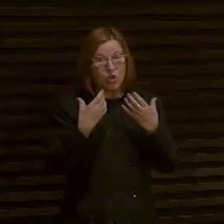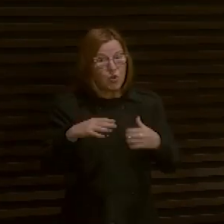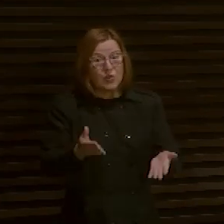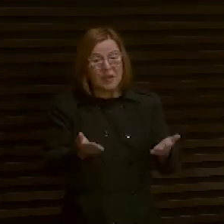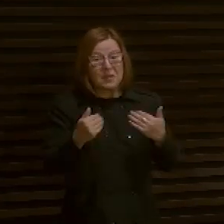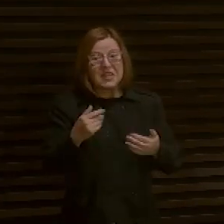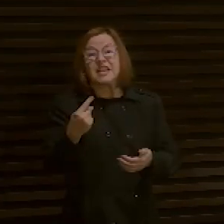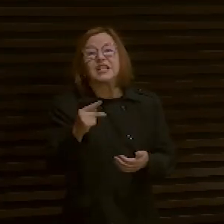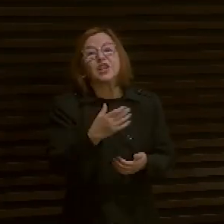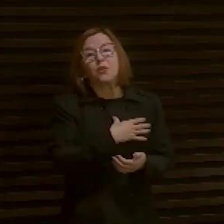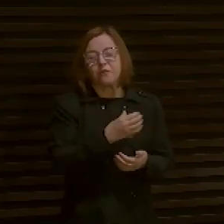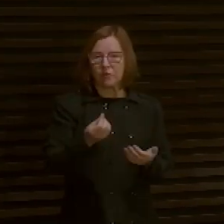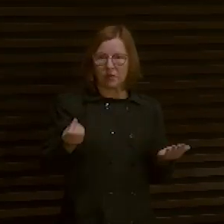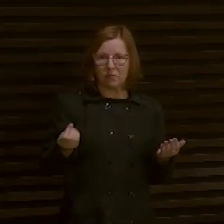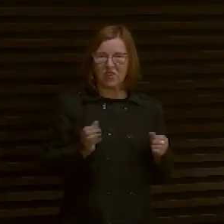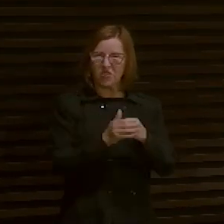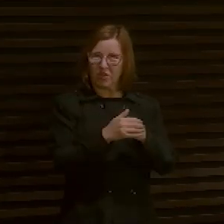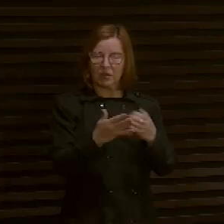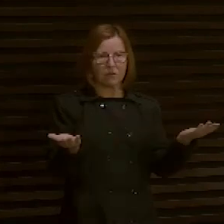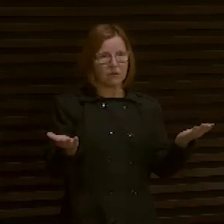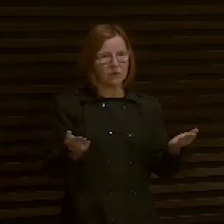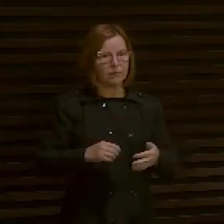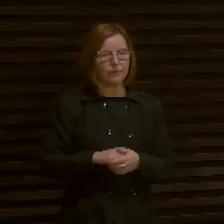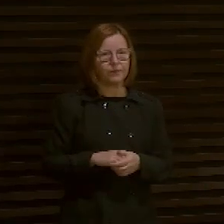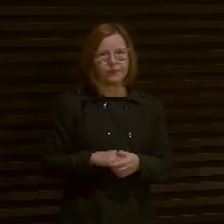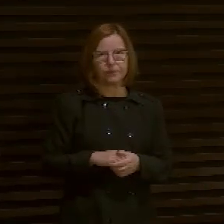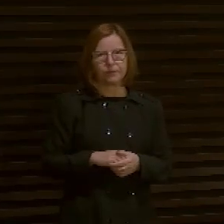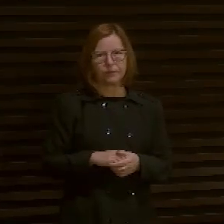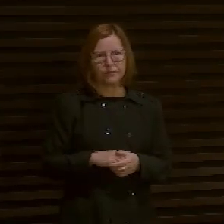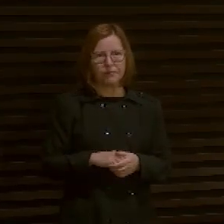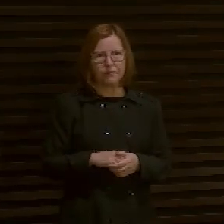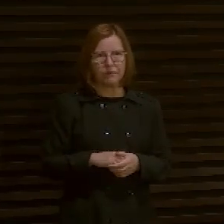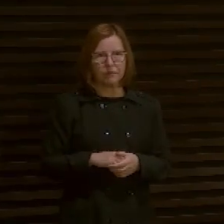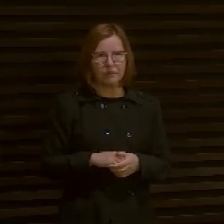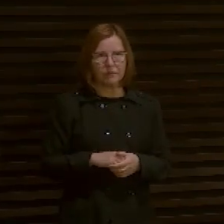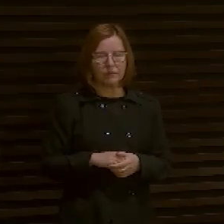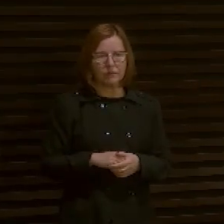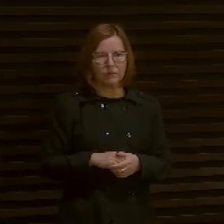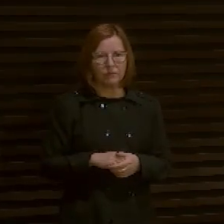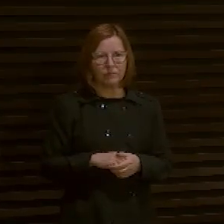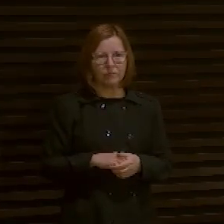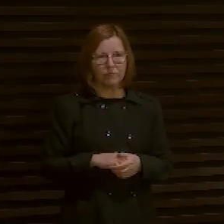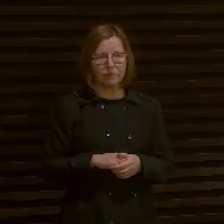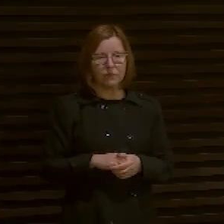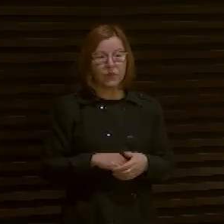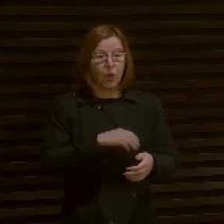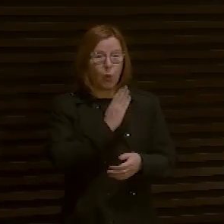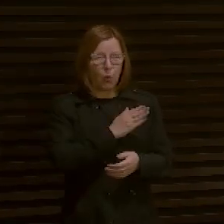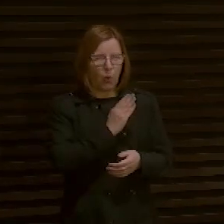degradação que o pecado do ser humano pode chegar. E por que eu digo isso? Que o nível que o coração